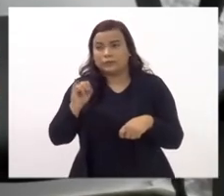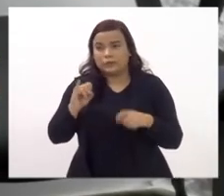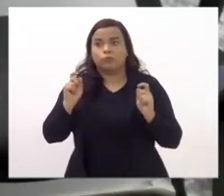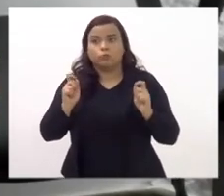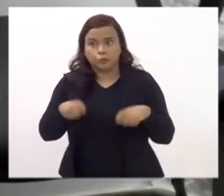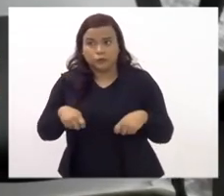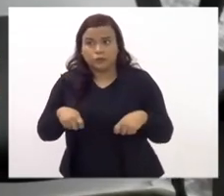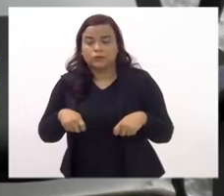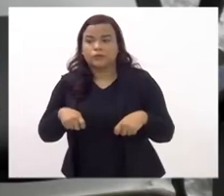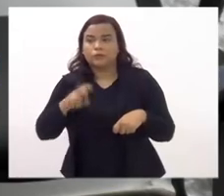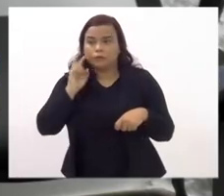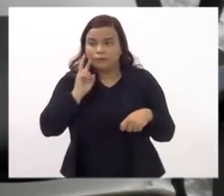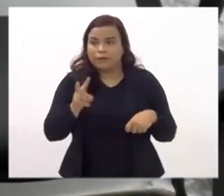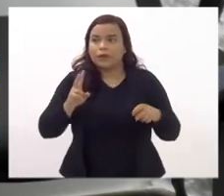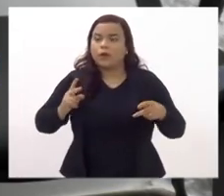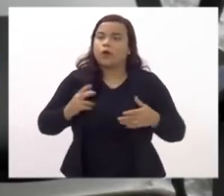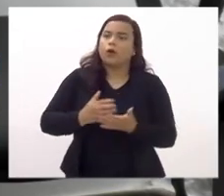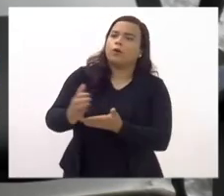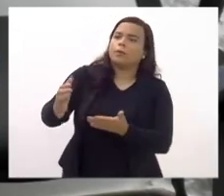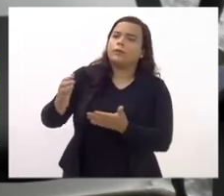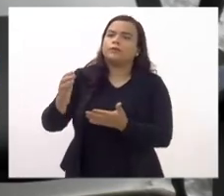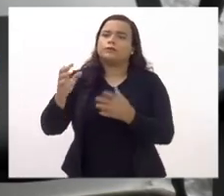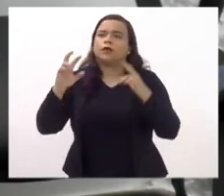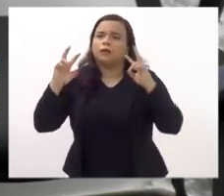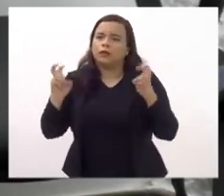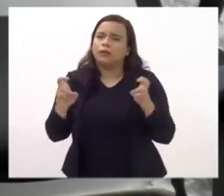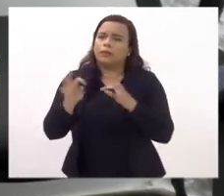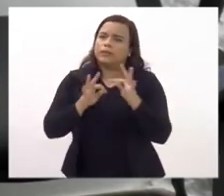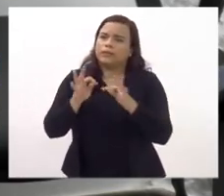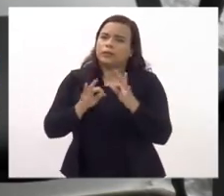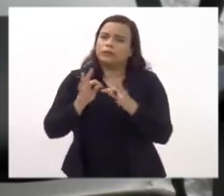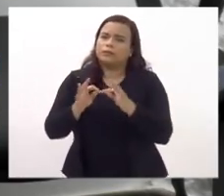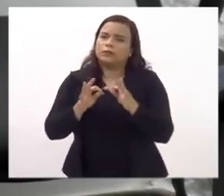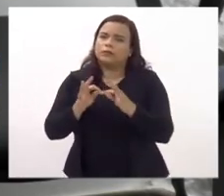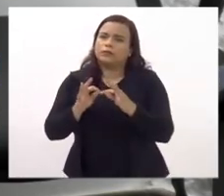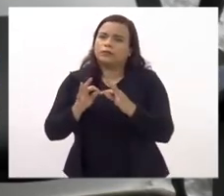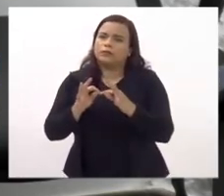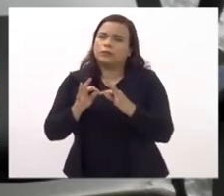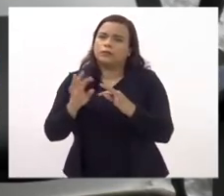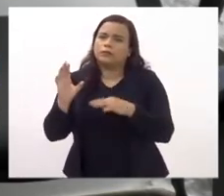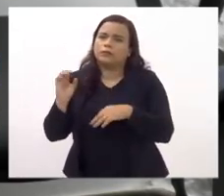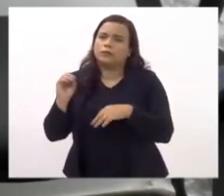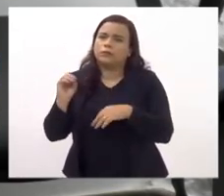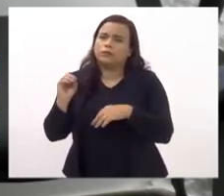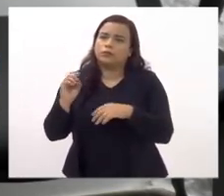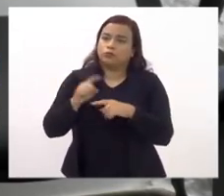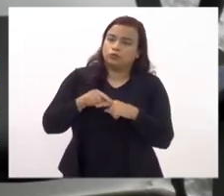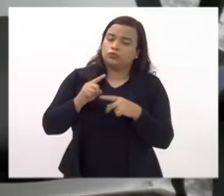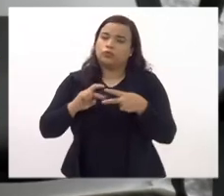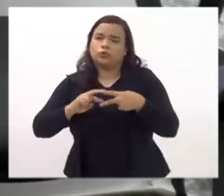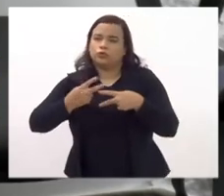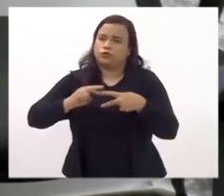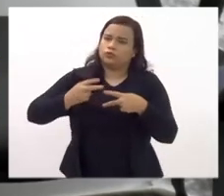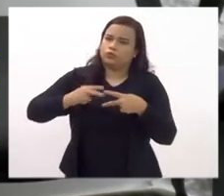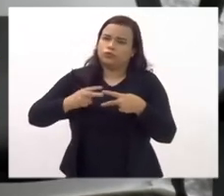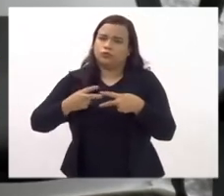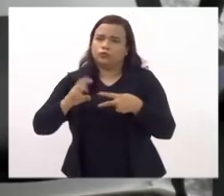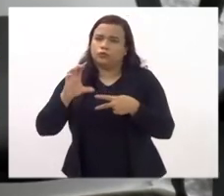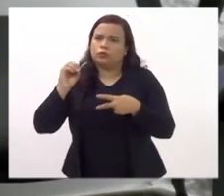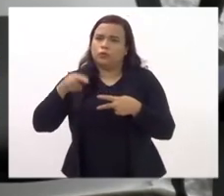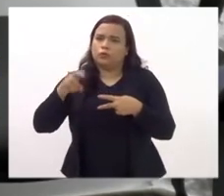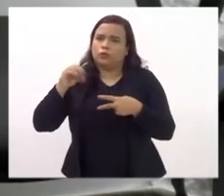possível, começar a tratar esse tema como concomitante e subsequente, até como a